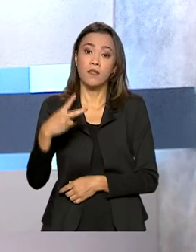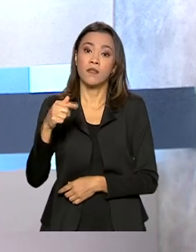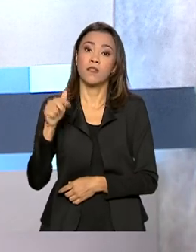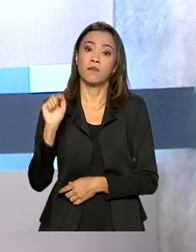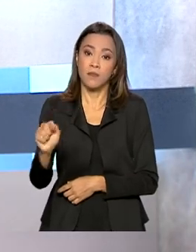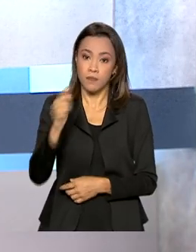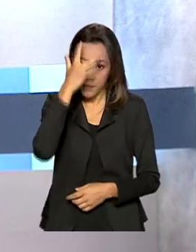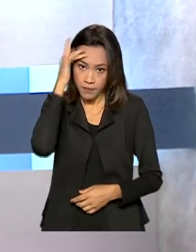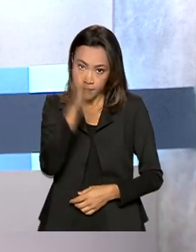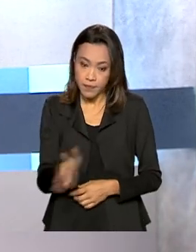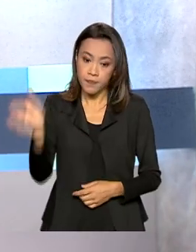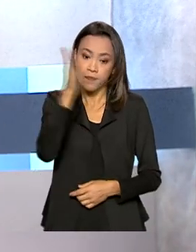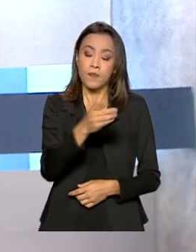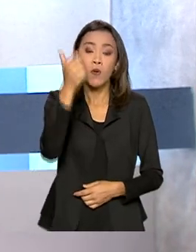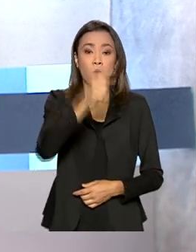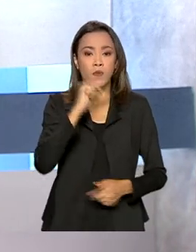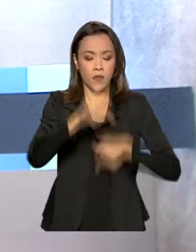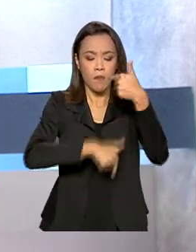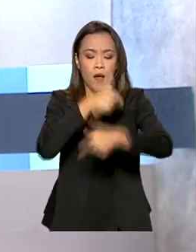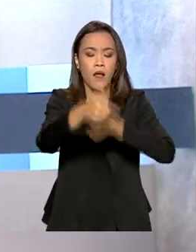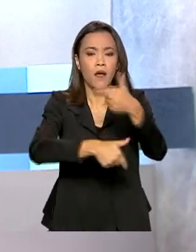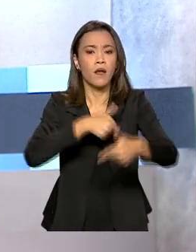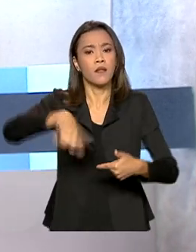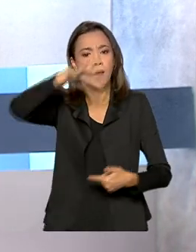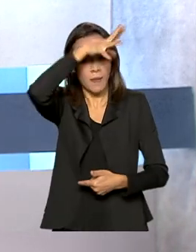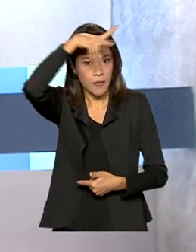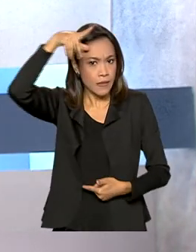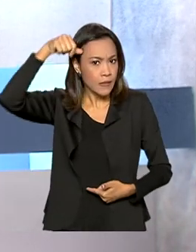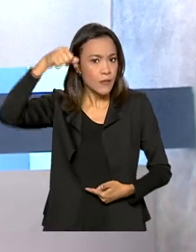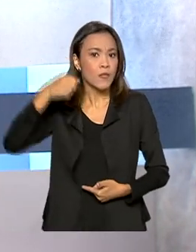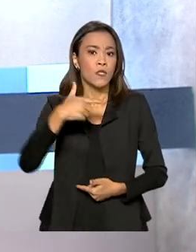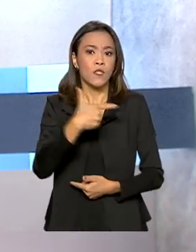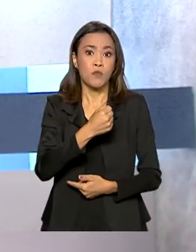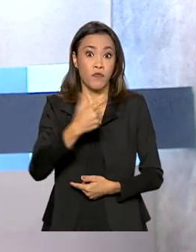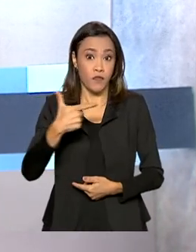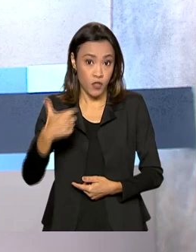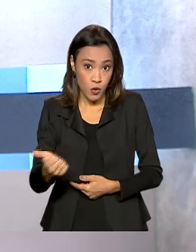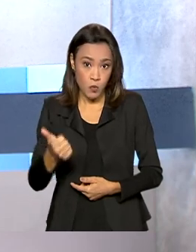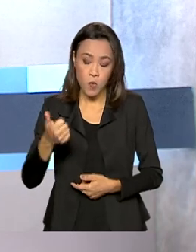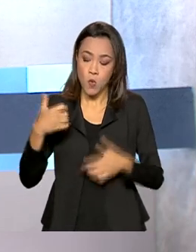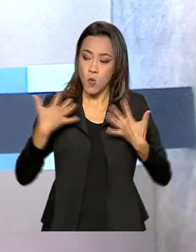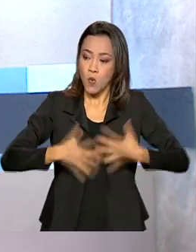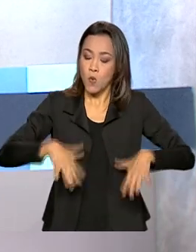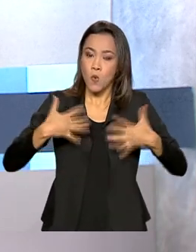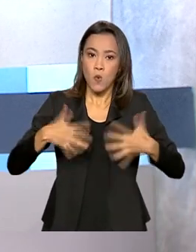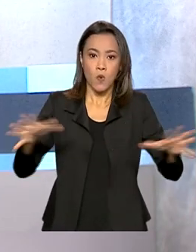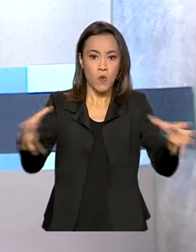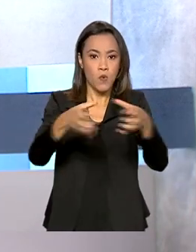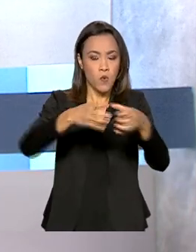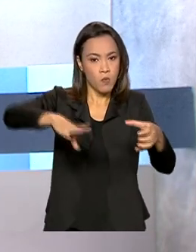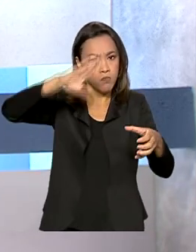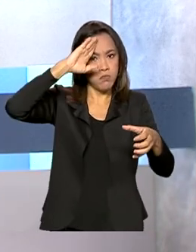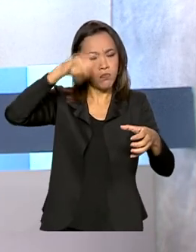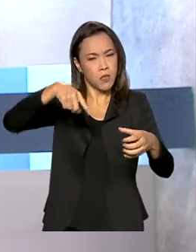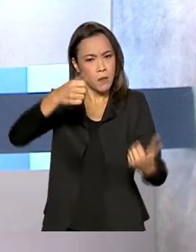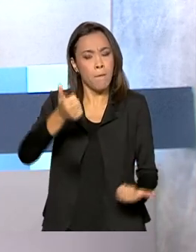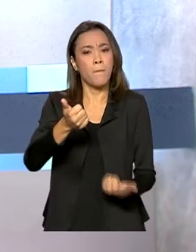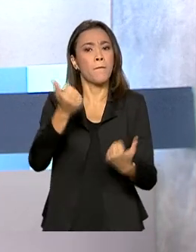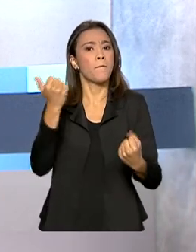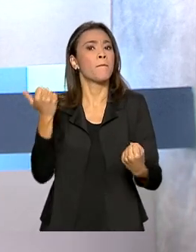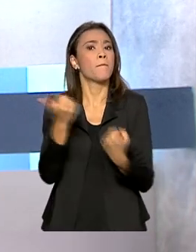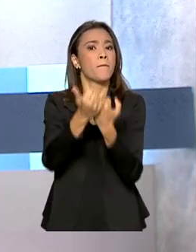A Operação Amazônia 2021 já pode ser considerada o maior exercício militar voltado para a defesa externa do país.